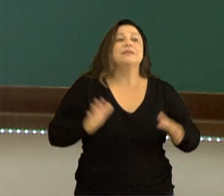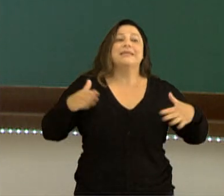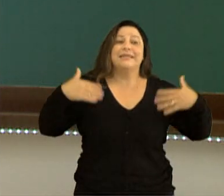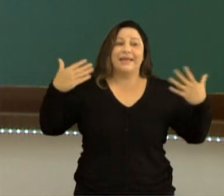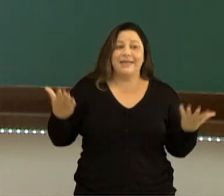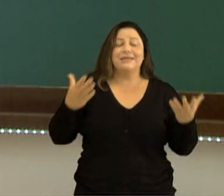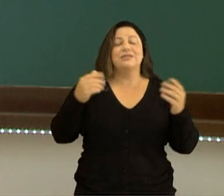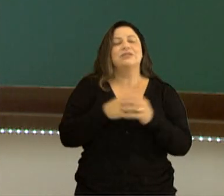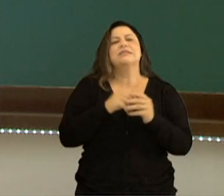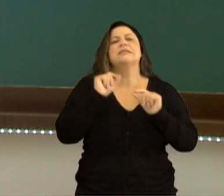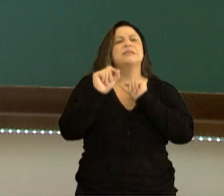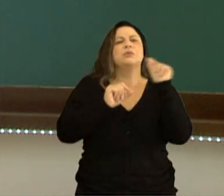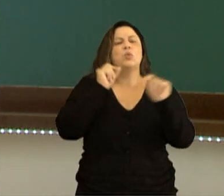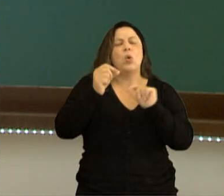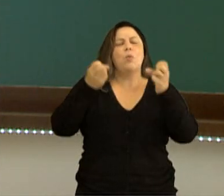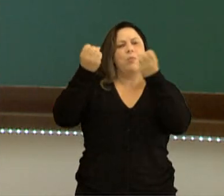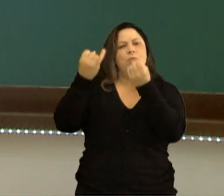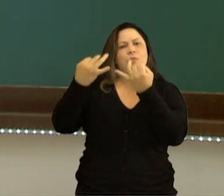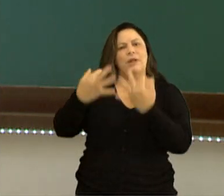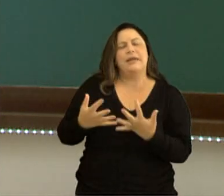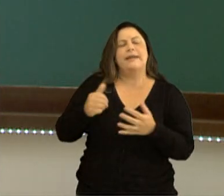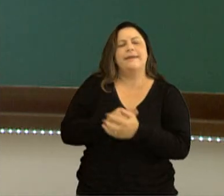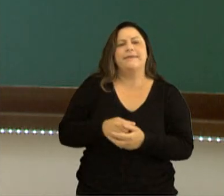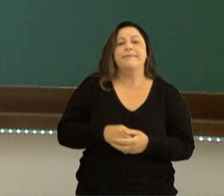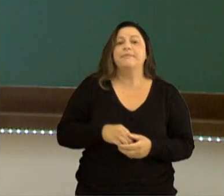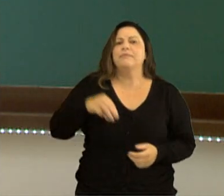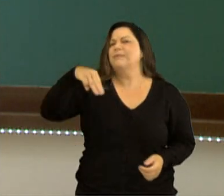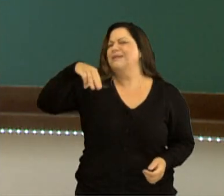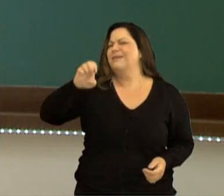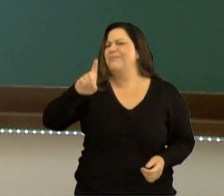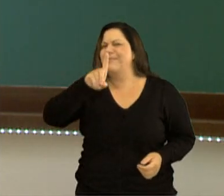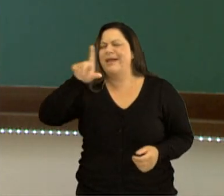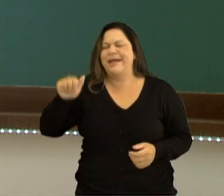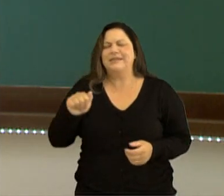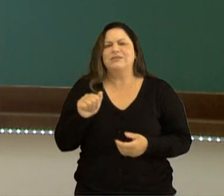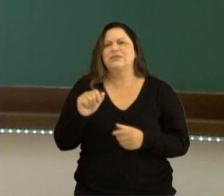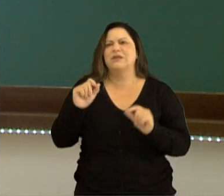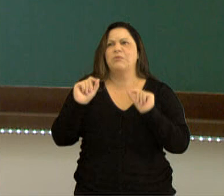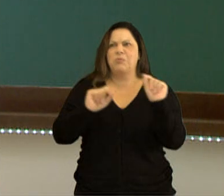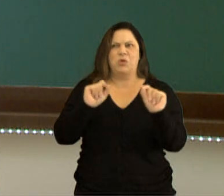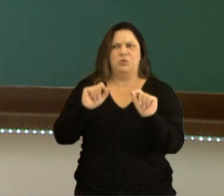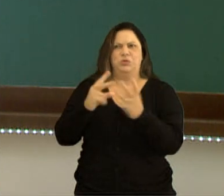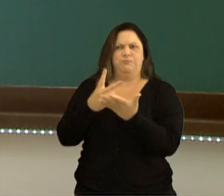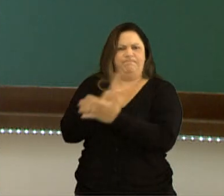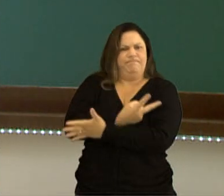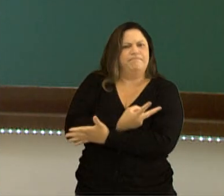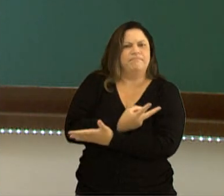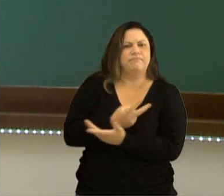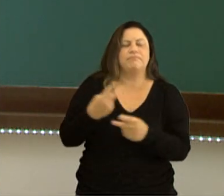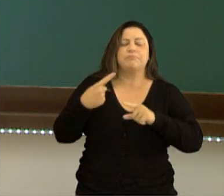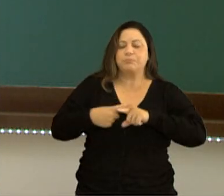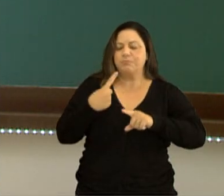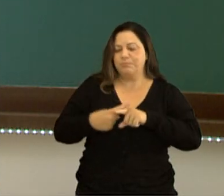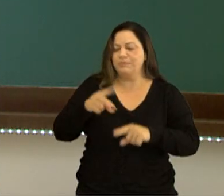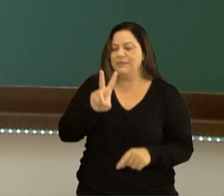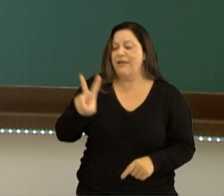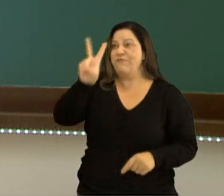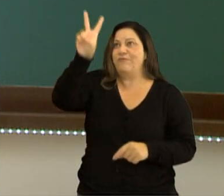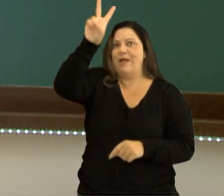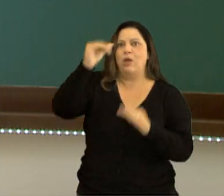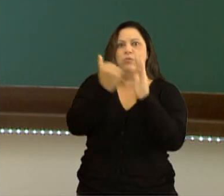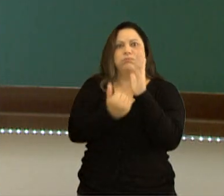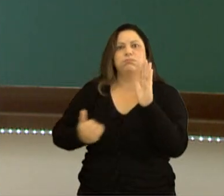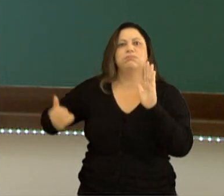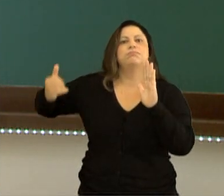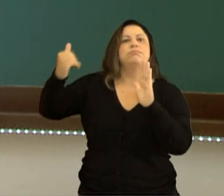diz assim, como eu falei, mas a média pode enganar, porque eu posso ter valores extremos, né? E esses valores